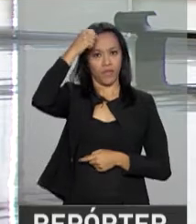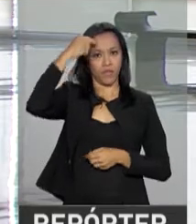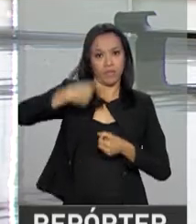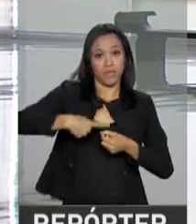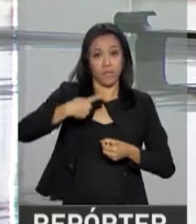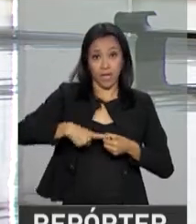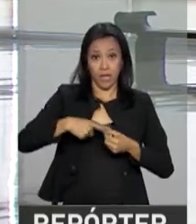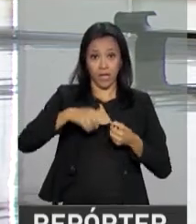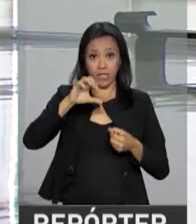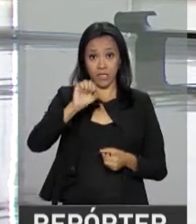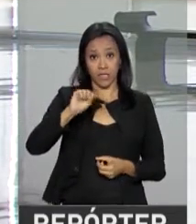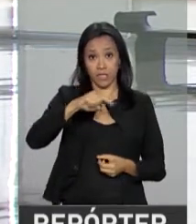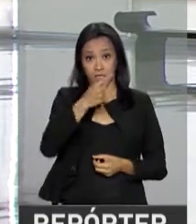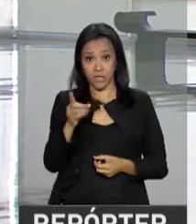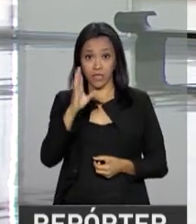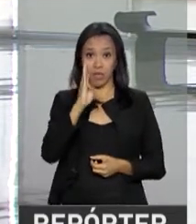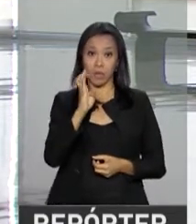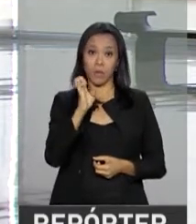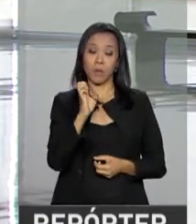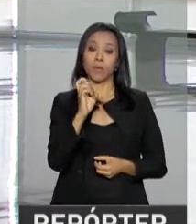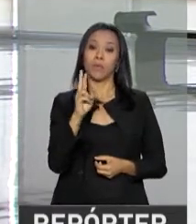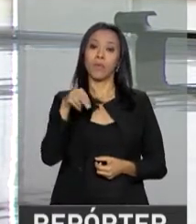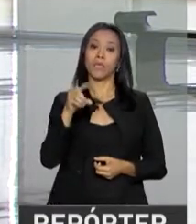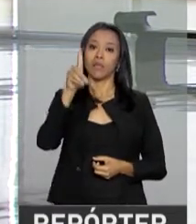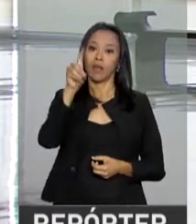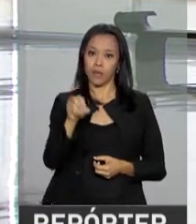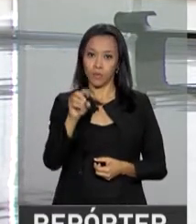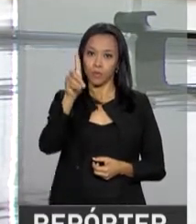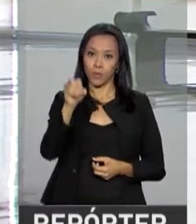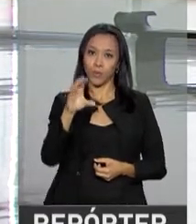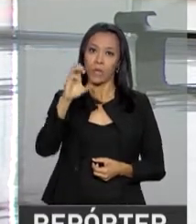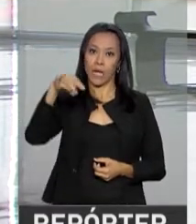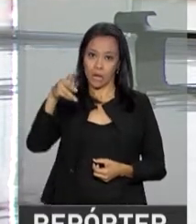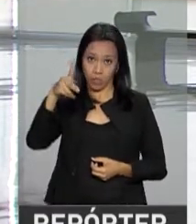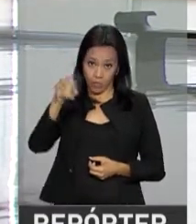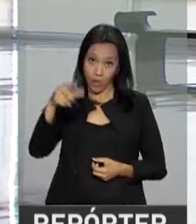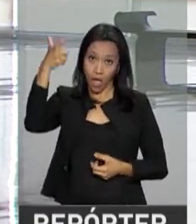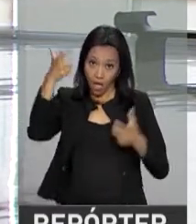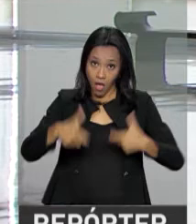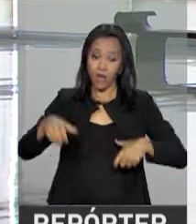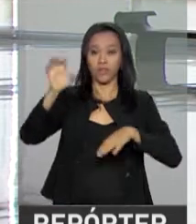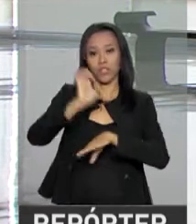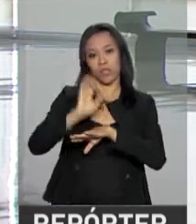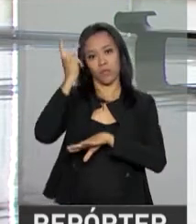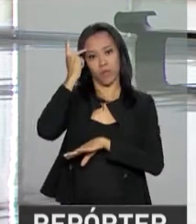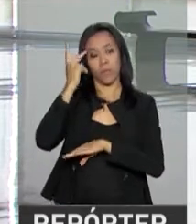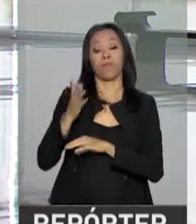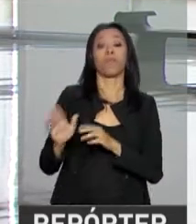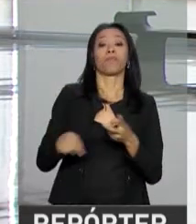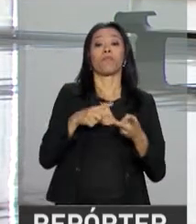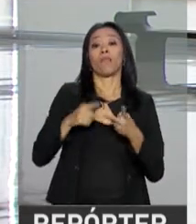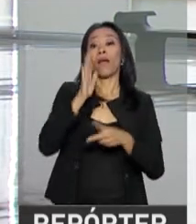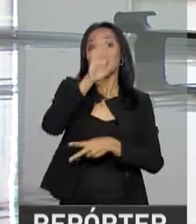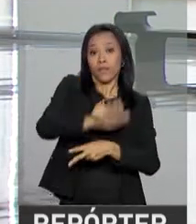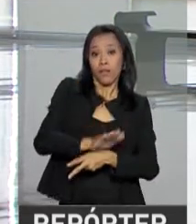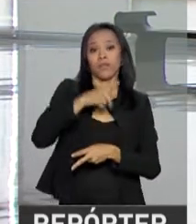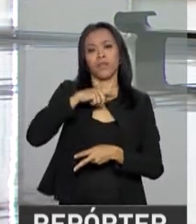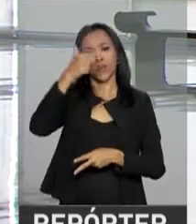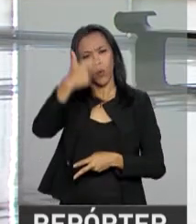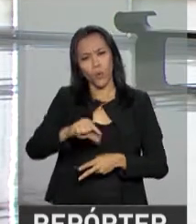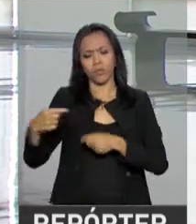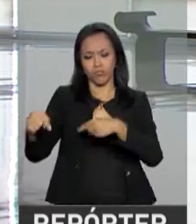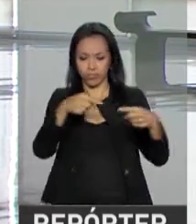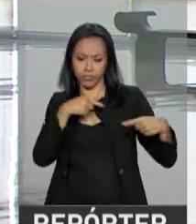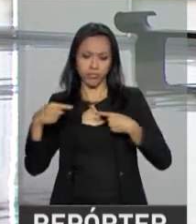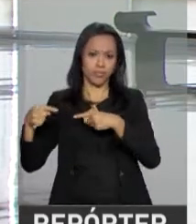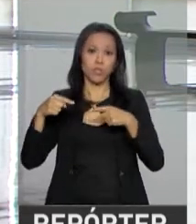campo que fica na região metropolitana de são paulo já à tarde às 3 horas o presidente participa de uma reunião para discutir a segurança pública